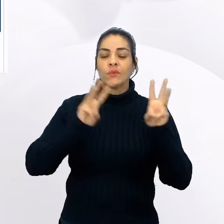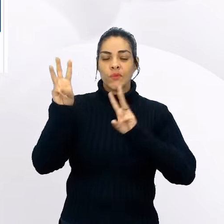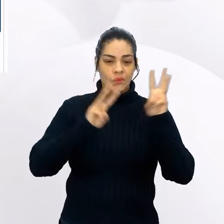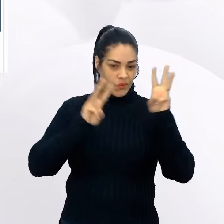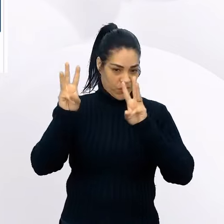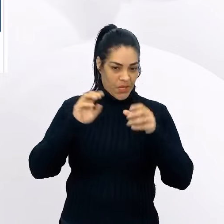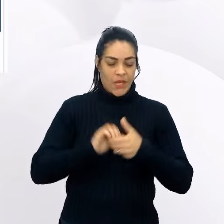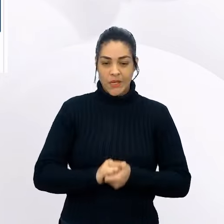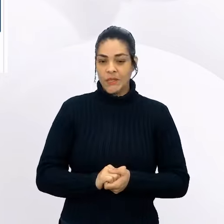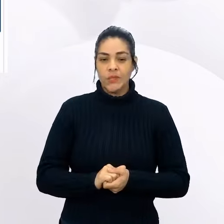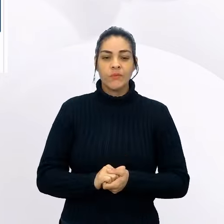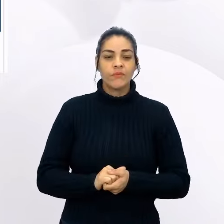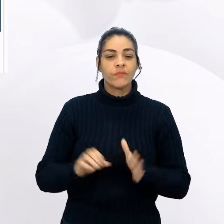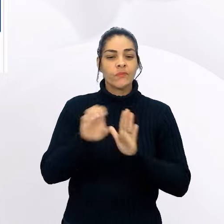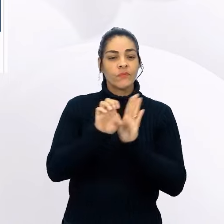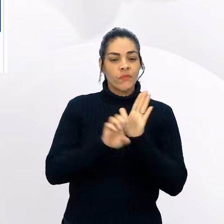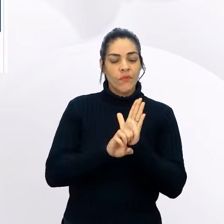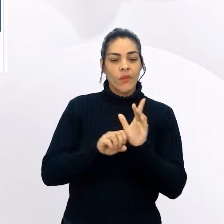do Multiplica,